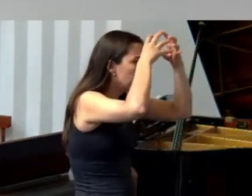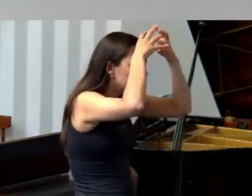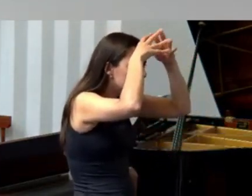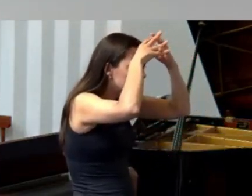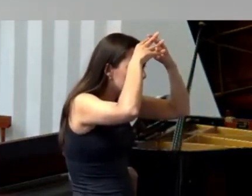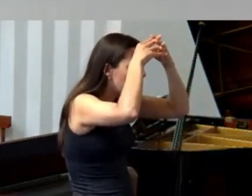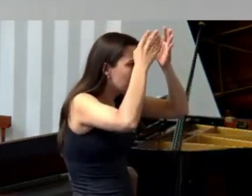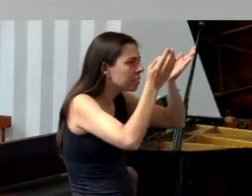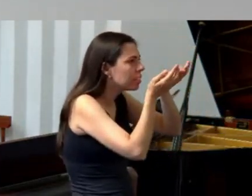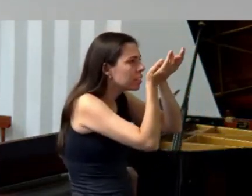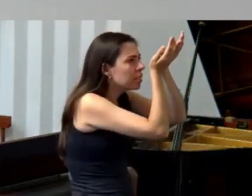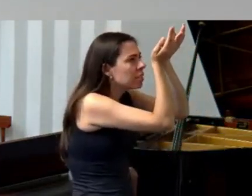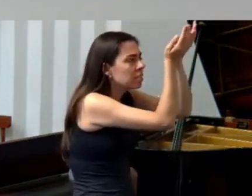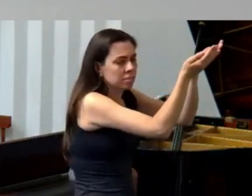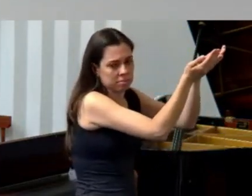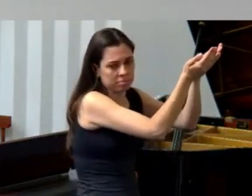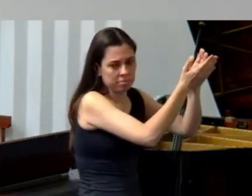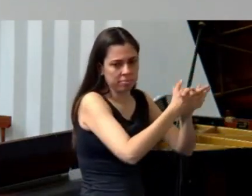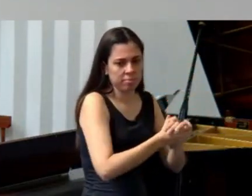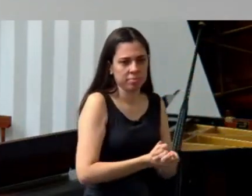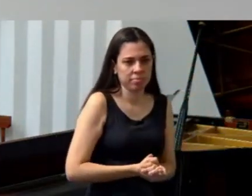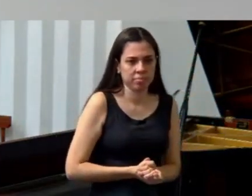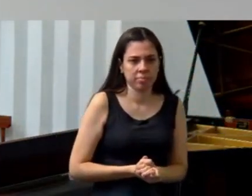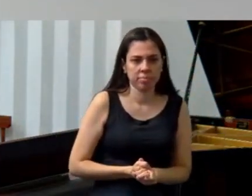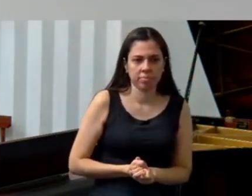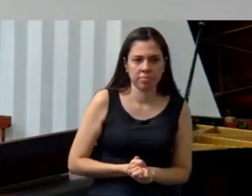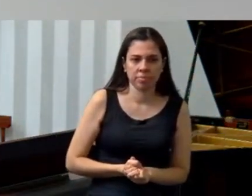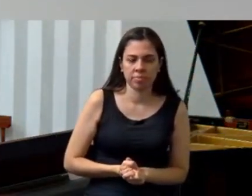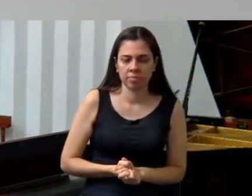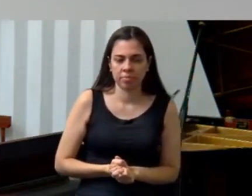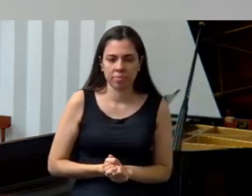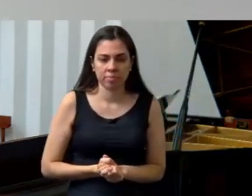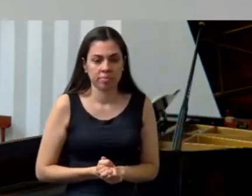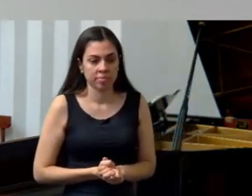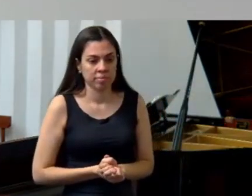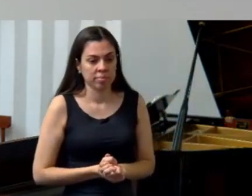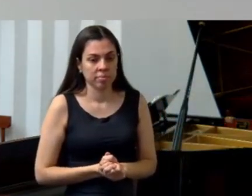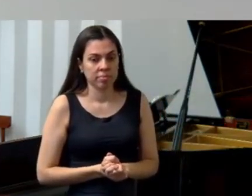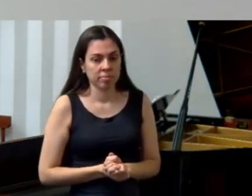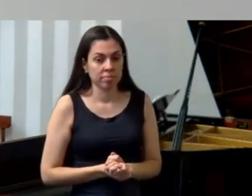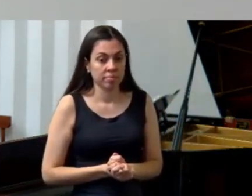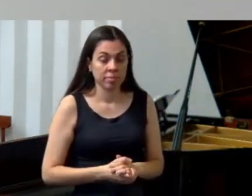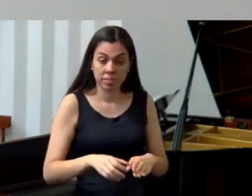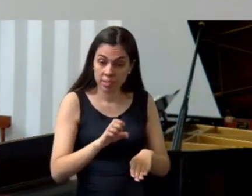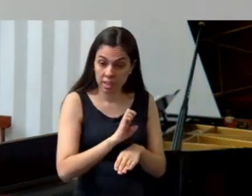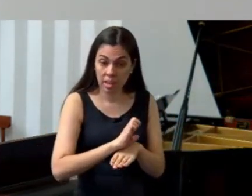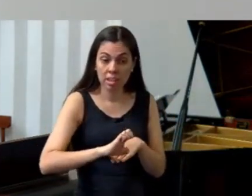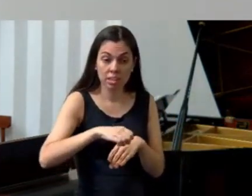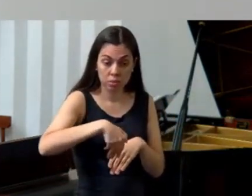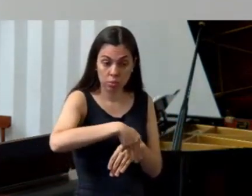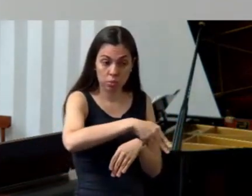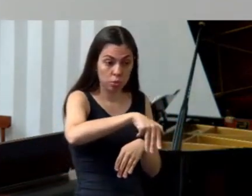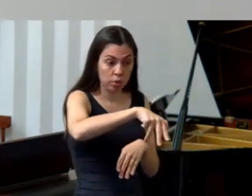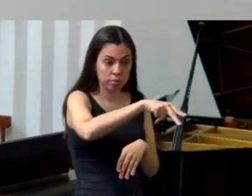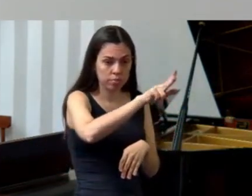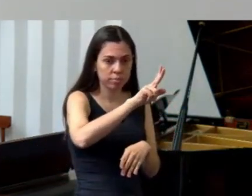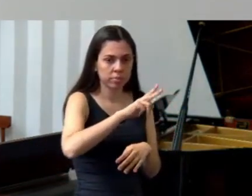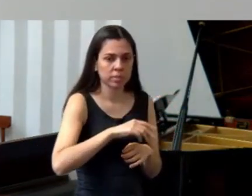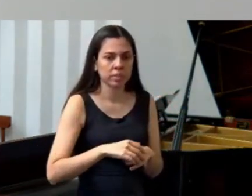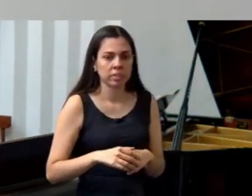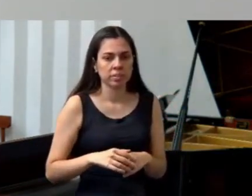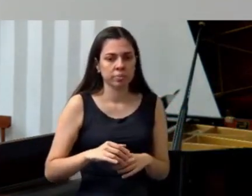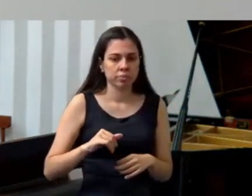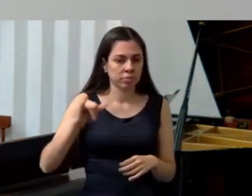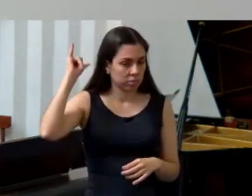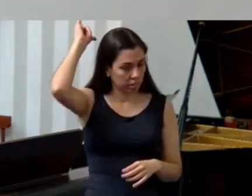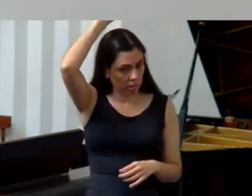E o Senhor disse: volta para o caminho. Vai para o deserto de Damasco. Unge Azael, rei da